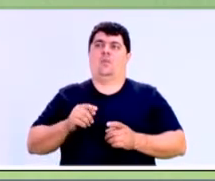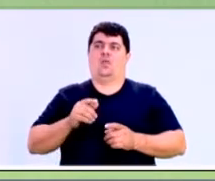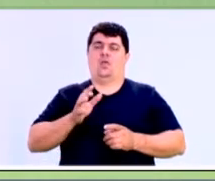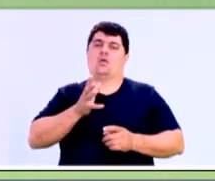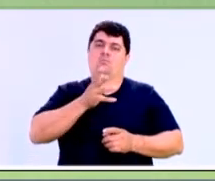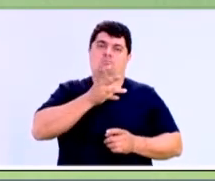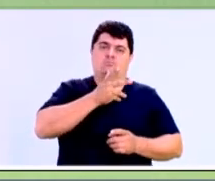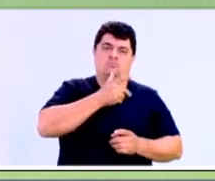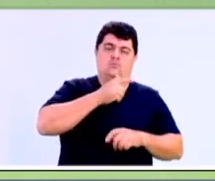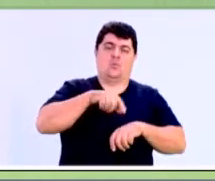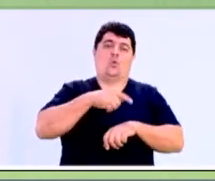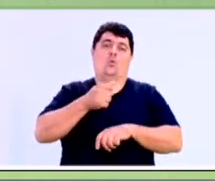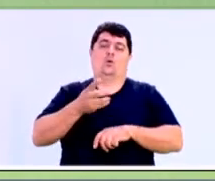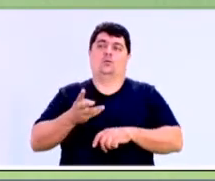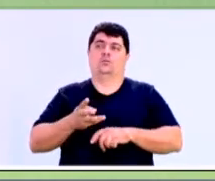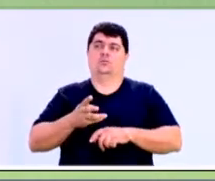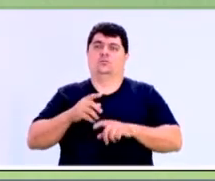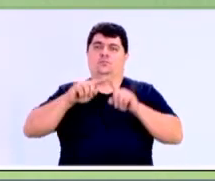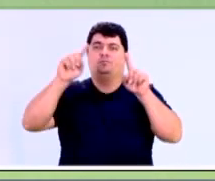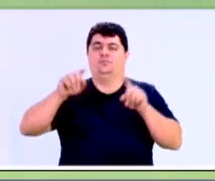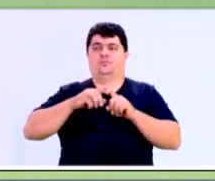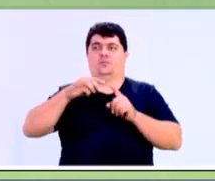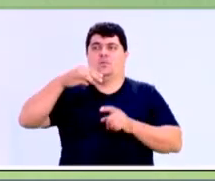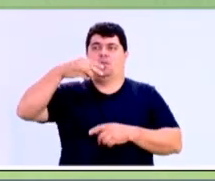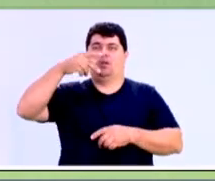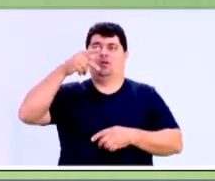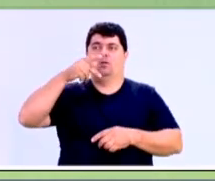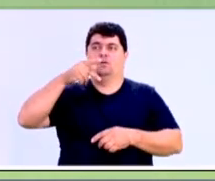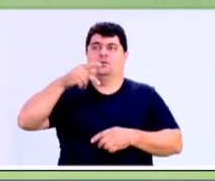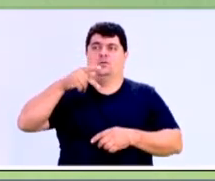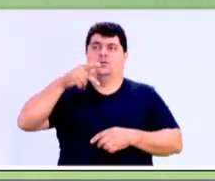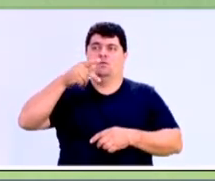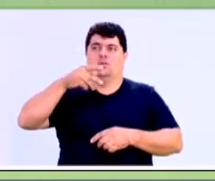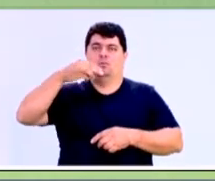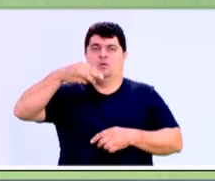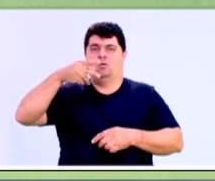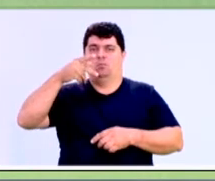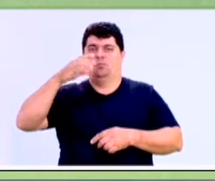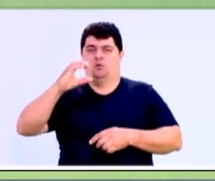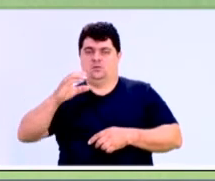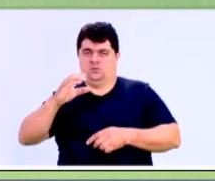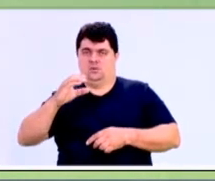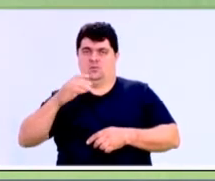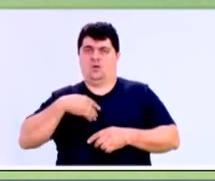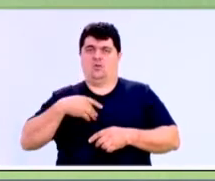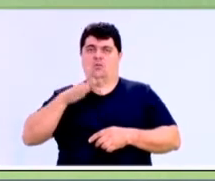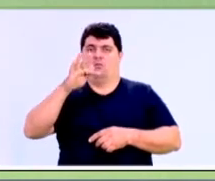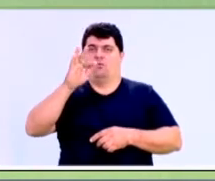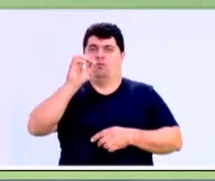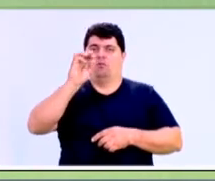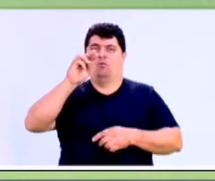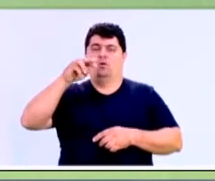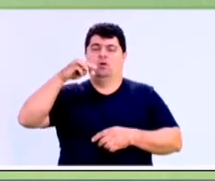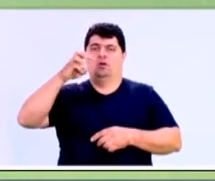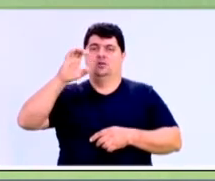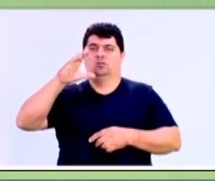o pagamento. A fórmula, vou pegar fornecedores, correto? Onde que eu pego isso? No